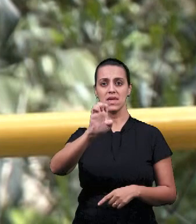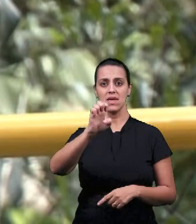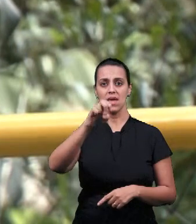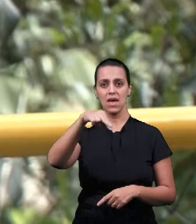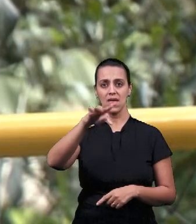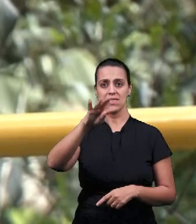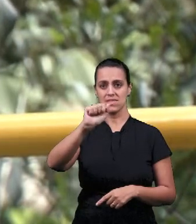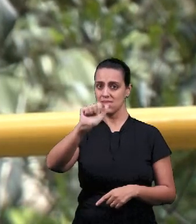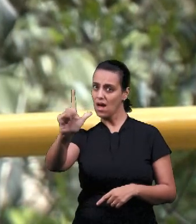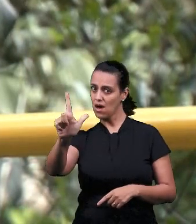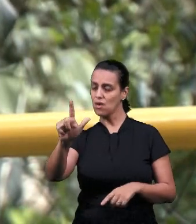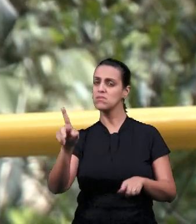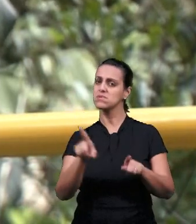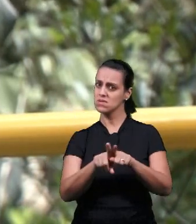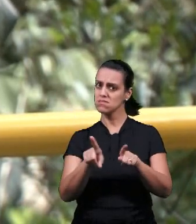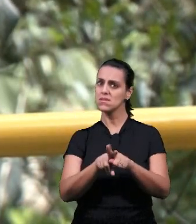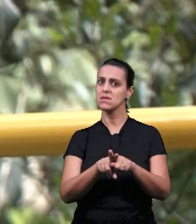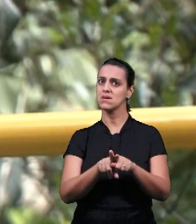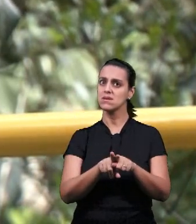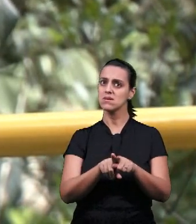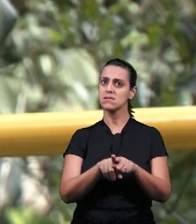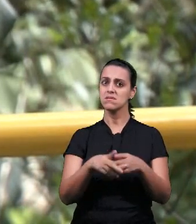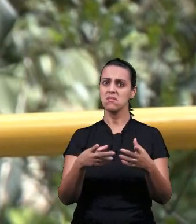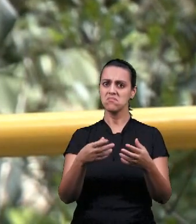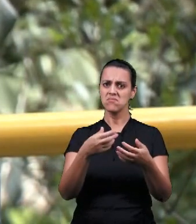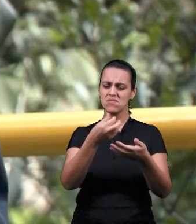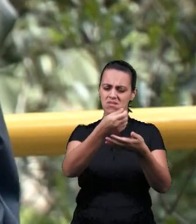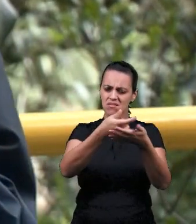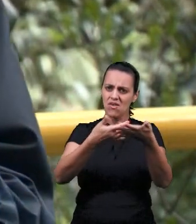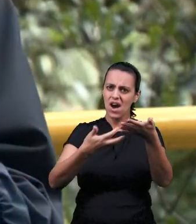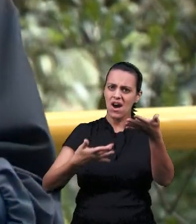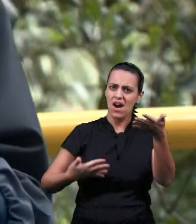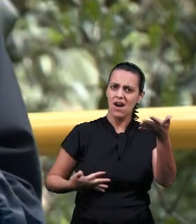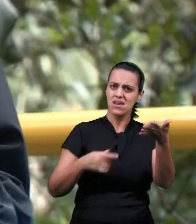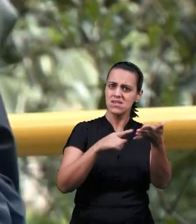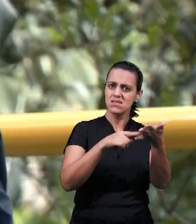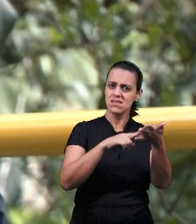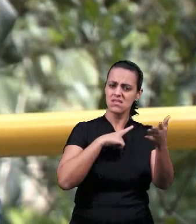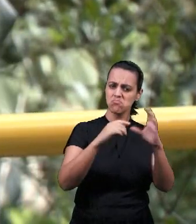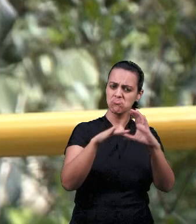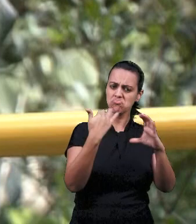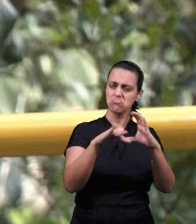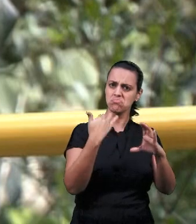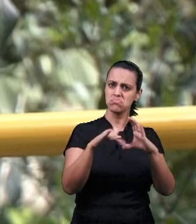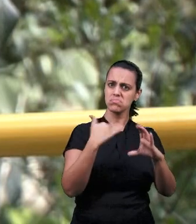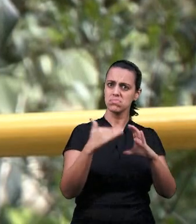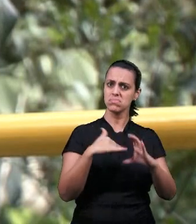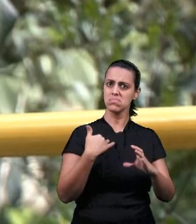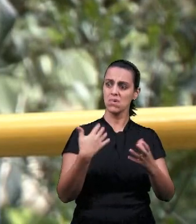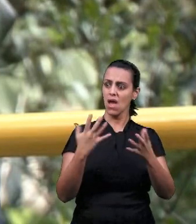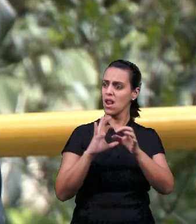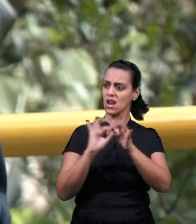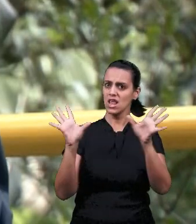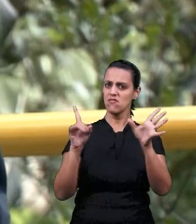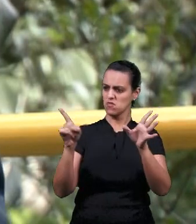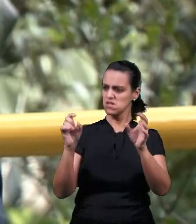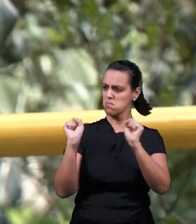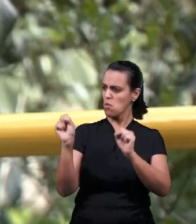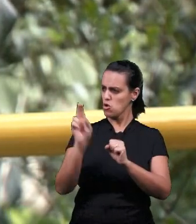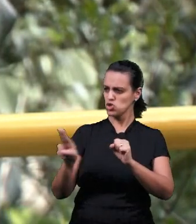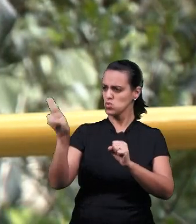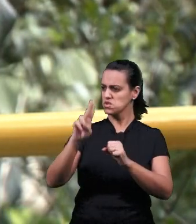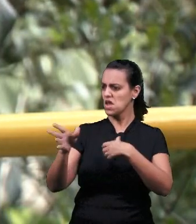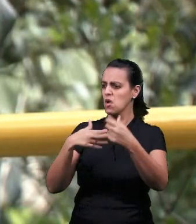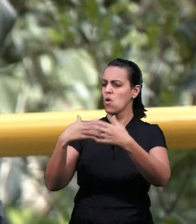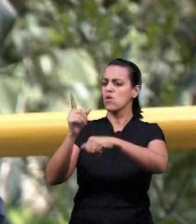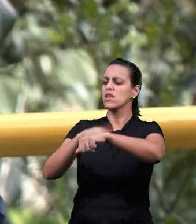que atendeu, quis mesmo a participação da igreja e disse qualquer horário que nós podíamos usar, podíamos nos